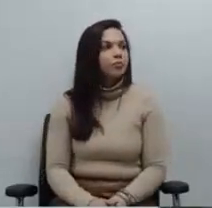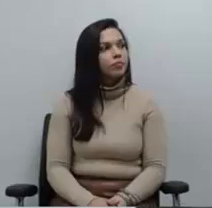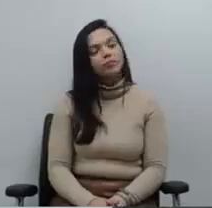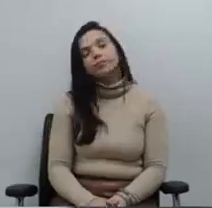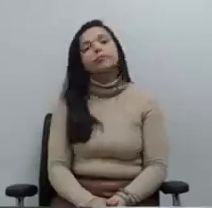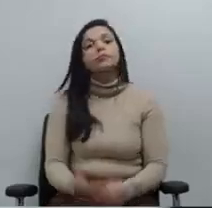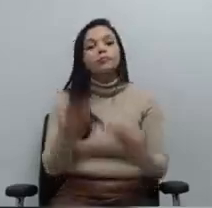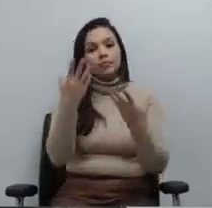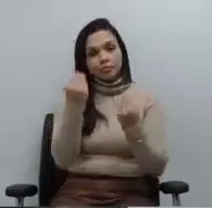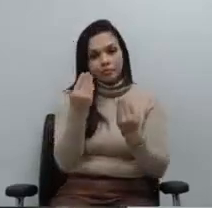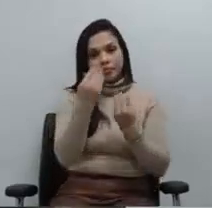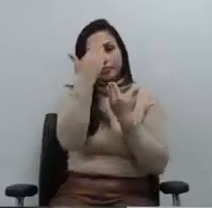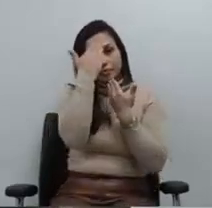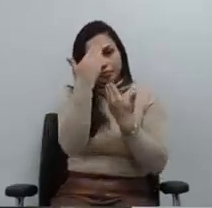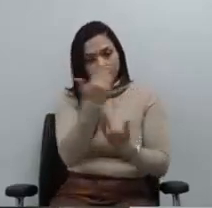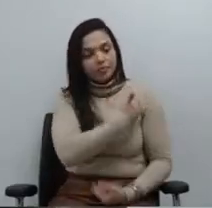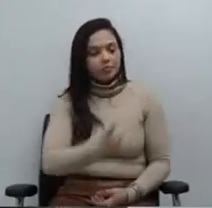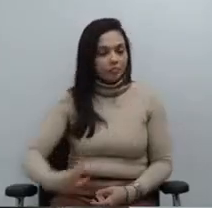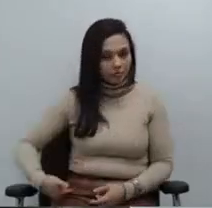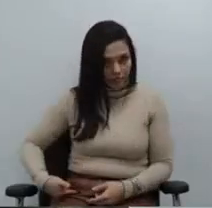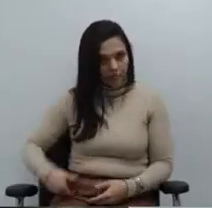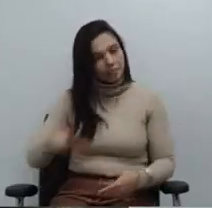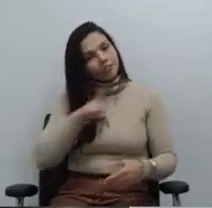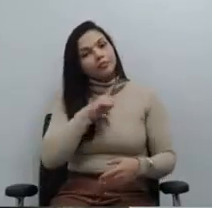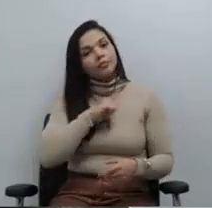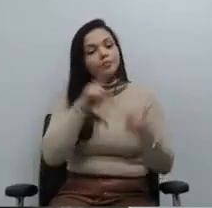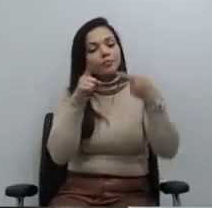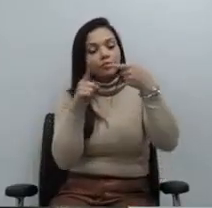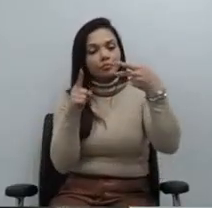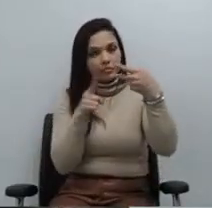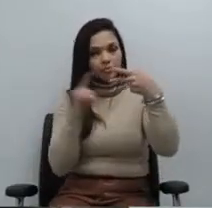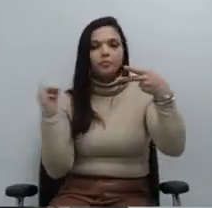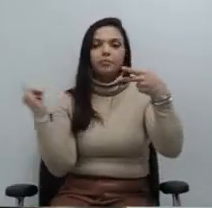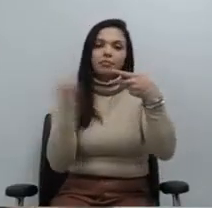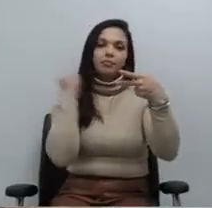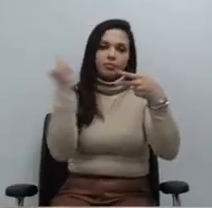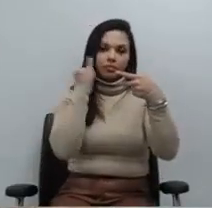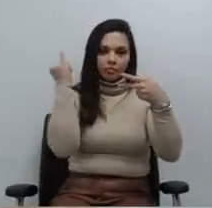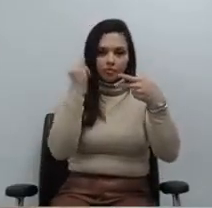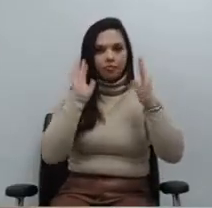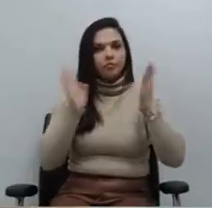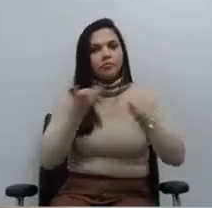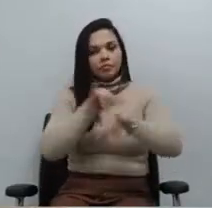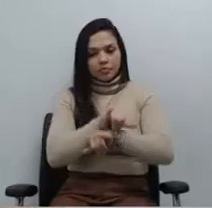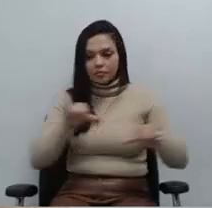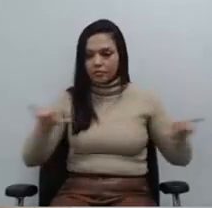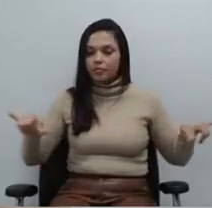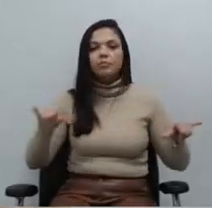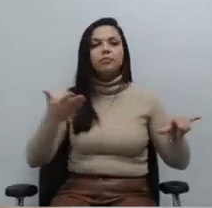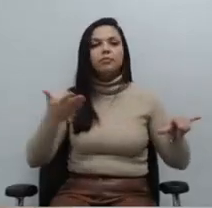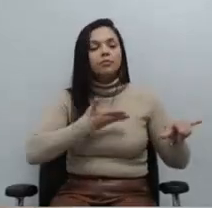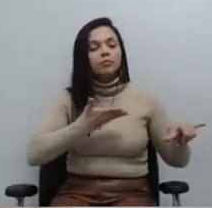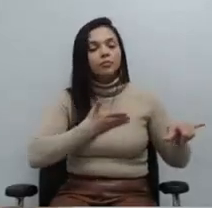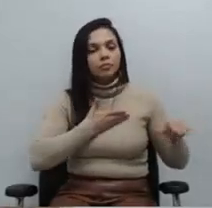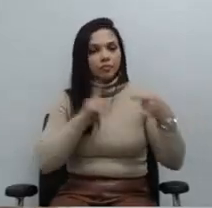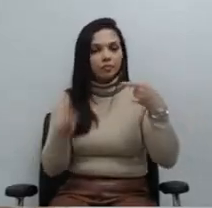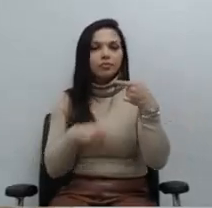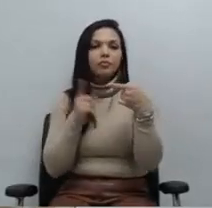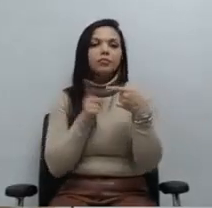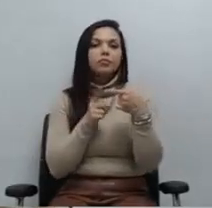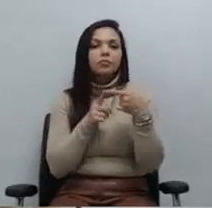Muito obrigado, presidente. Trouxe 2 pontos que me parecem importantes, que foram comentados pelos colegas. O primeiro, sobre